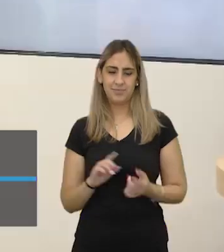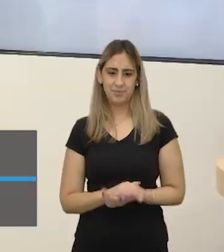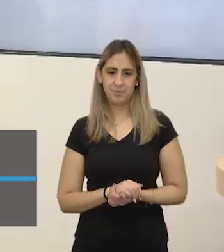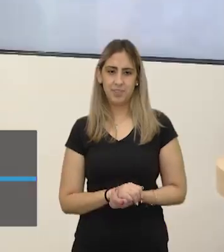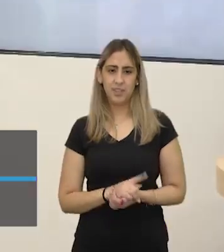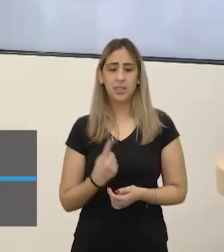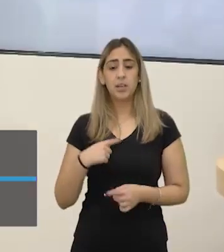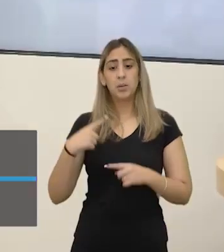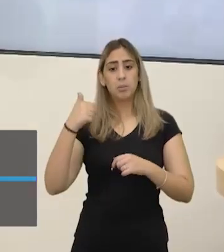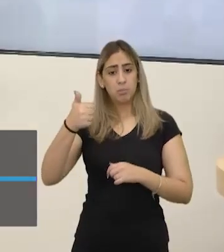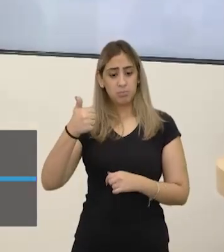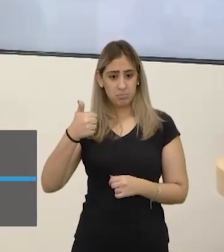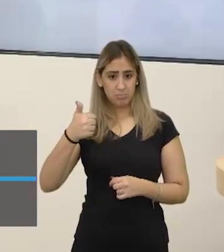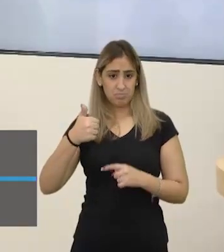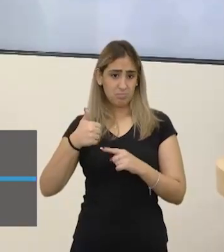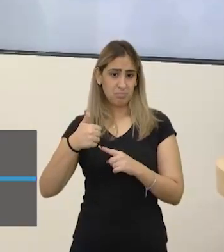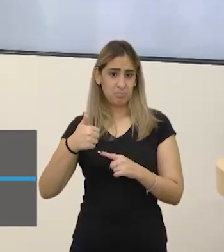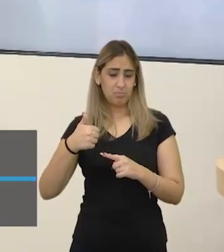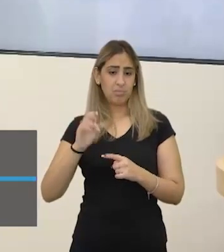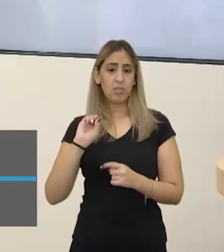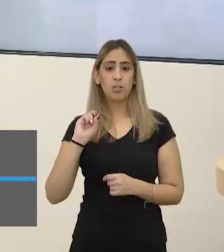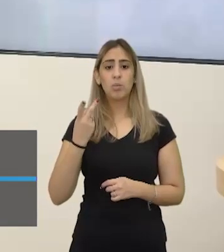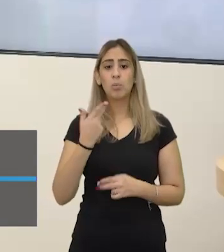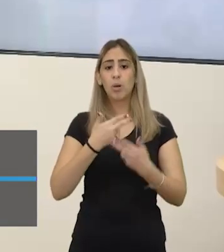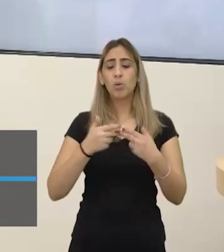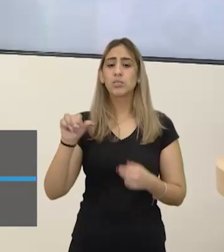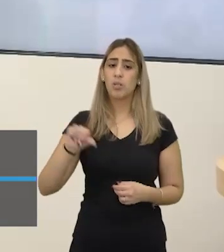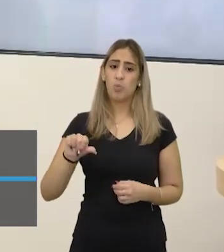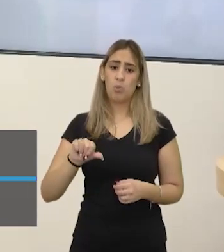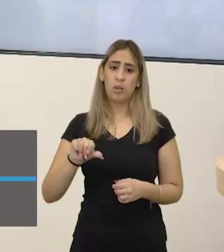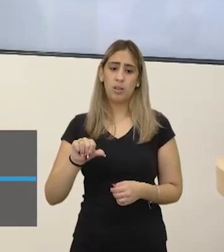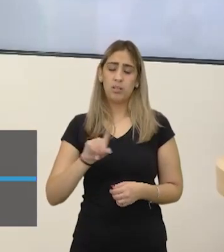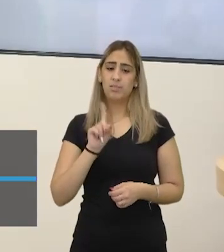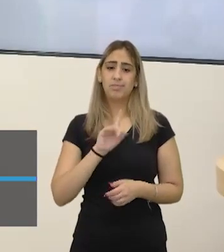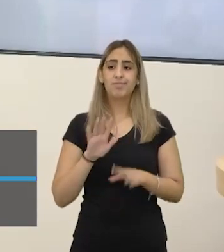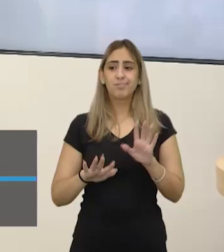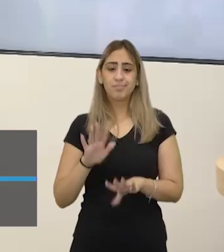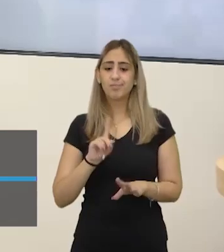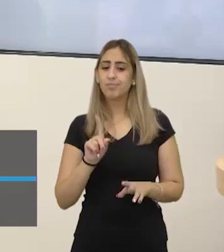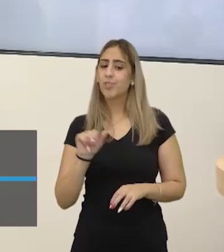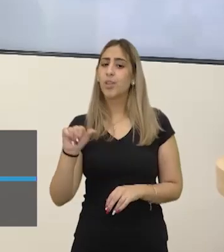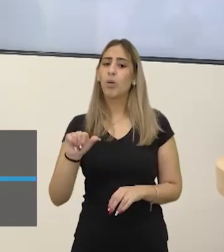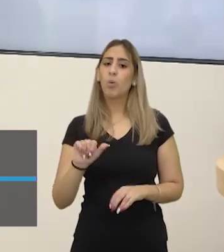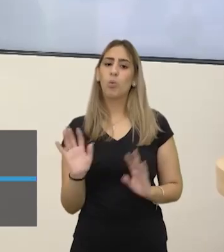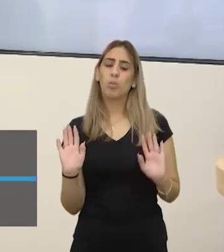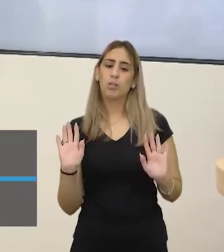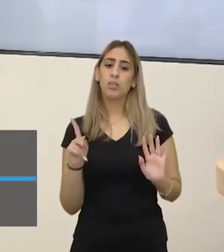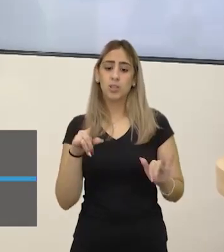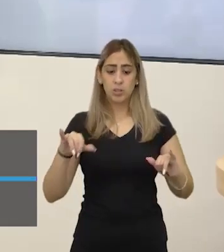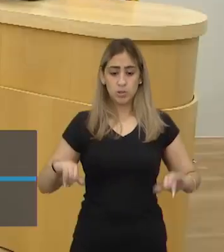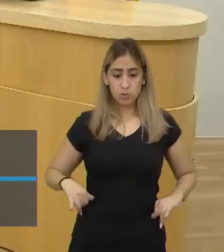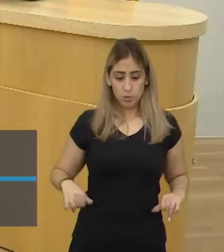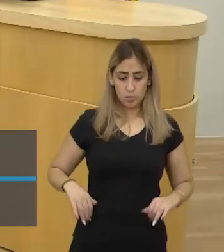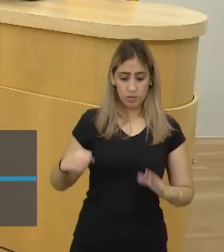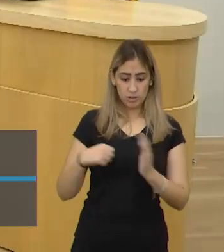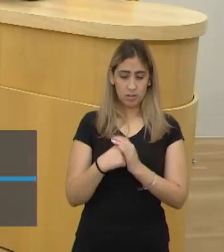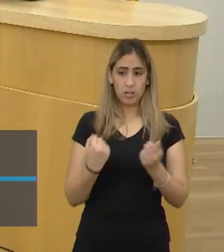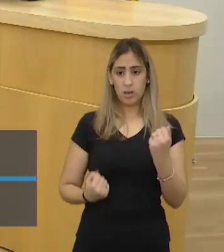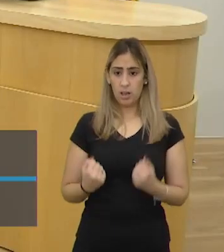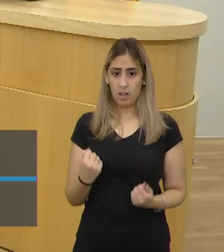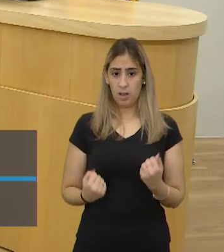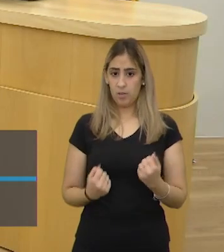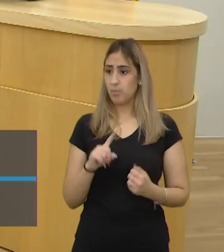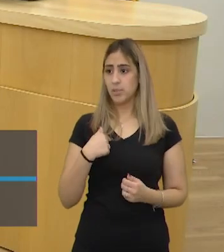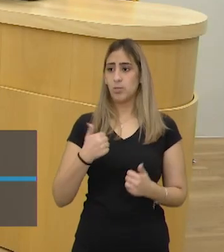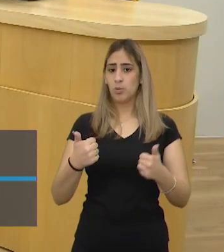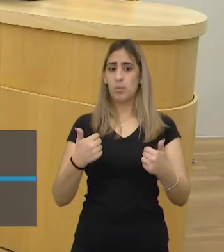pode ser positivo. Por exemplo, a gente pode falar de uma coisa ruim que, de repente, não foi tão ruim assim. Olha, sofri um acidente de carro, mas estou